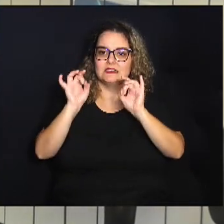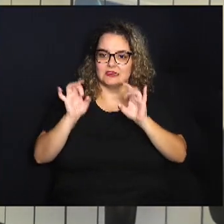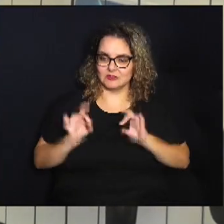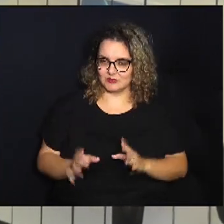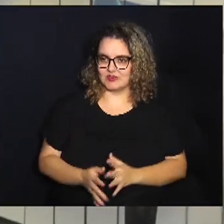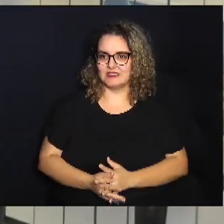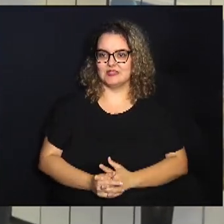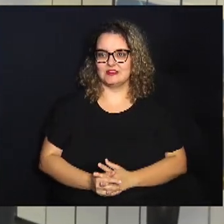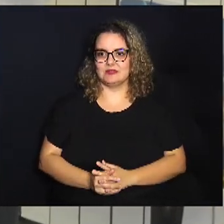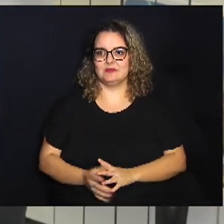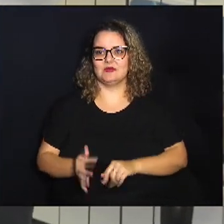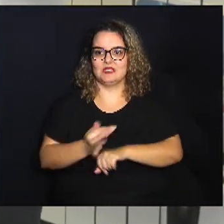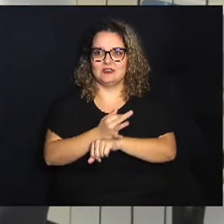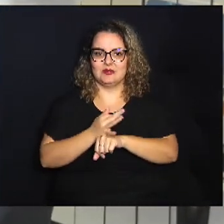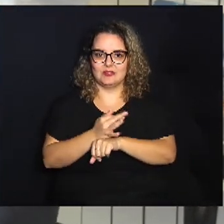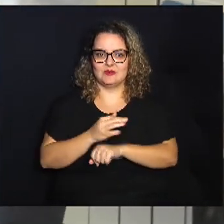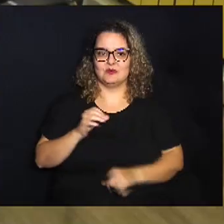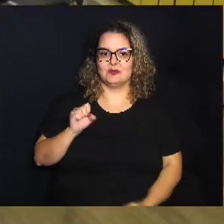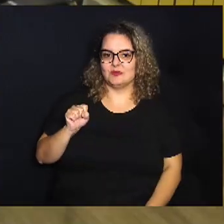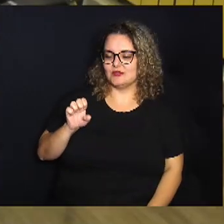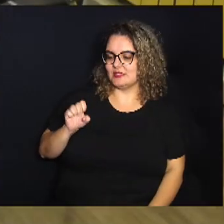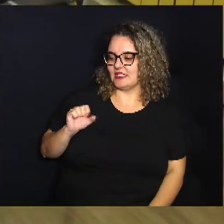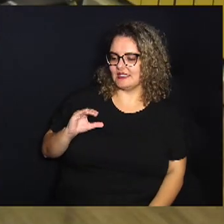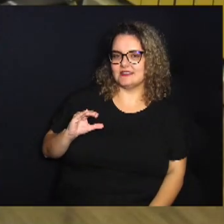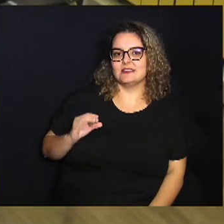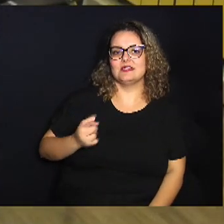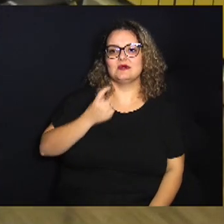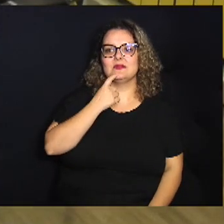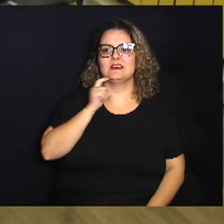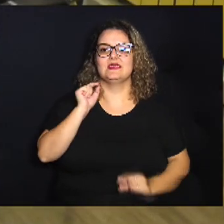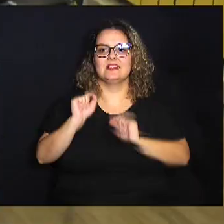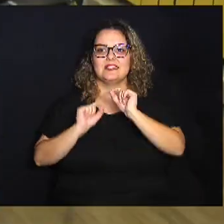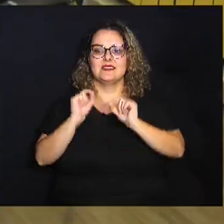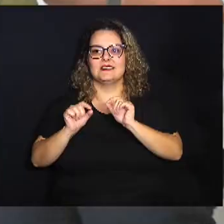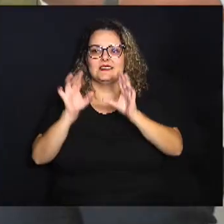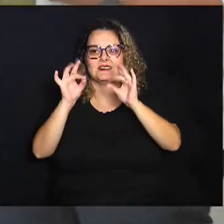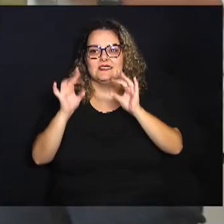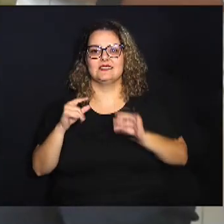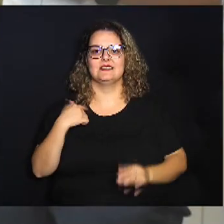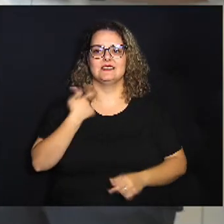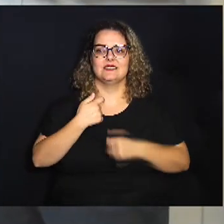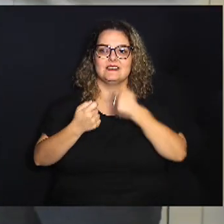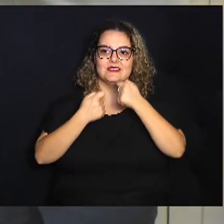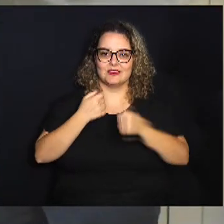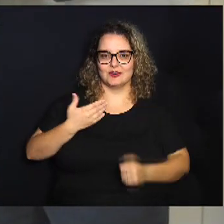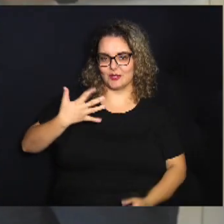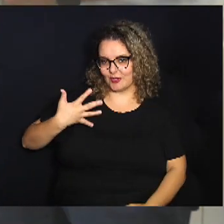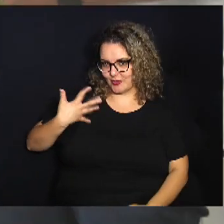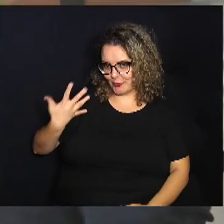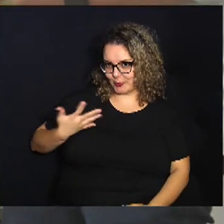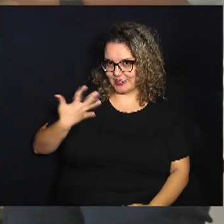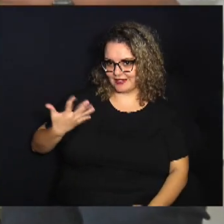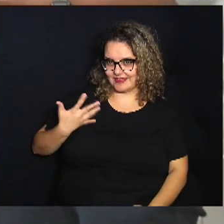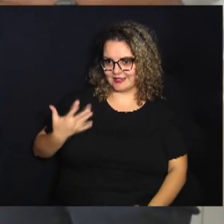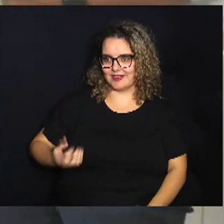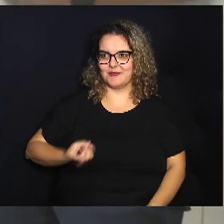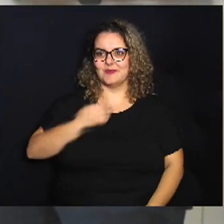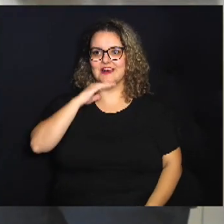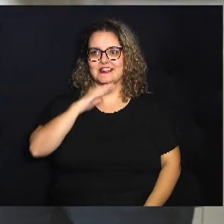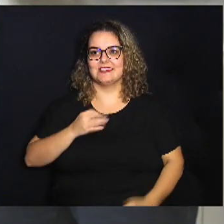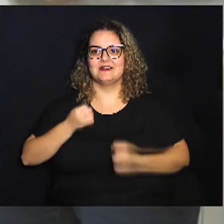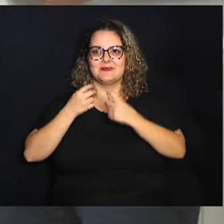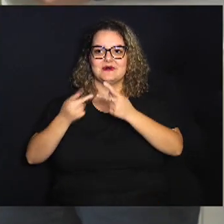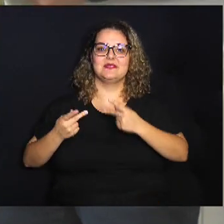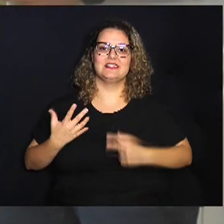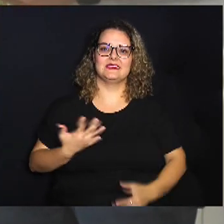para férias no SESC Campinas. E quem tem mais detalhes que vai contar para a gente é a nossa repórter Luana Galiza. Boa tarde, seja bem-vinda, Lu.